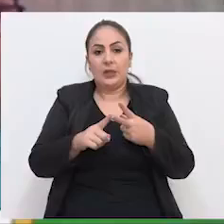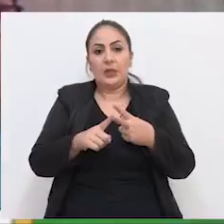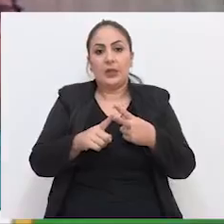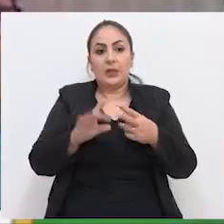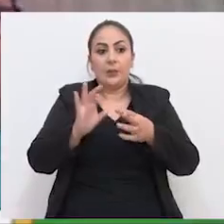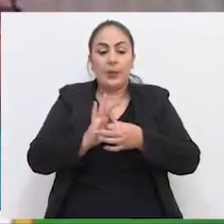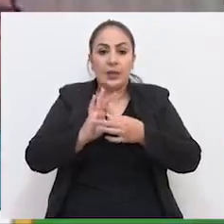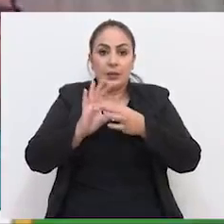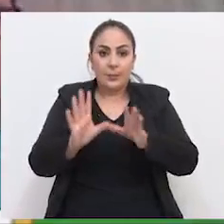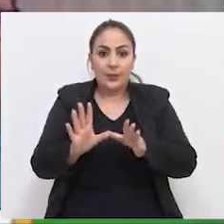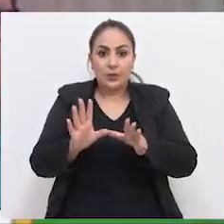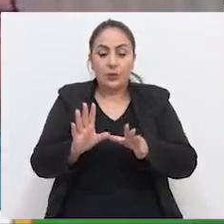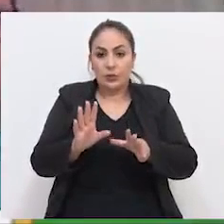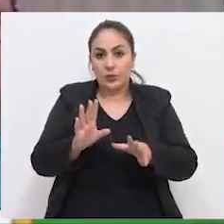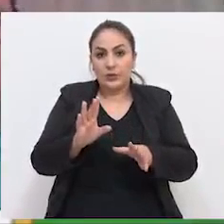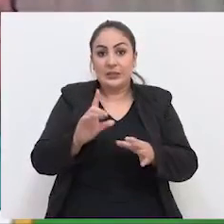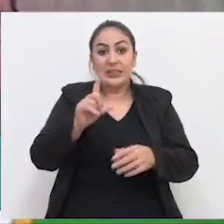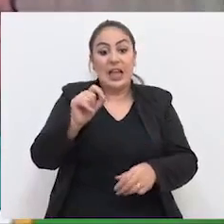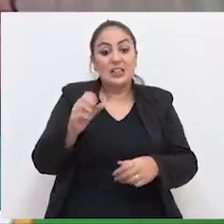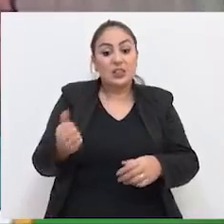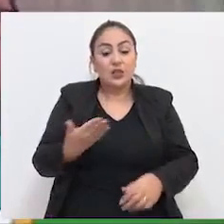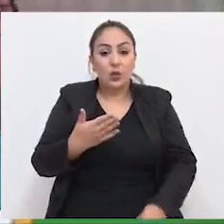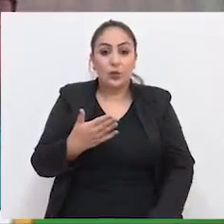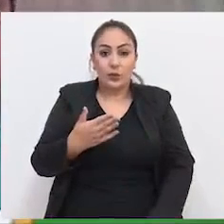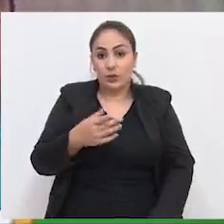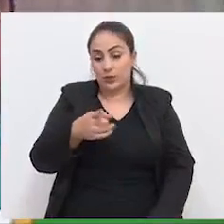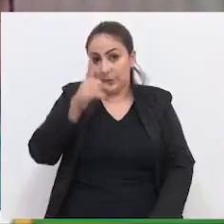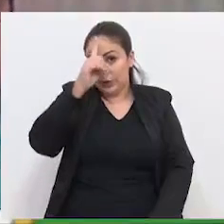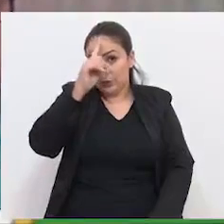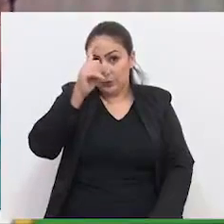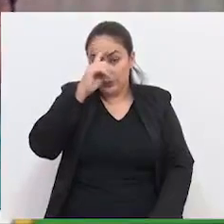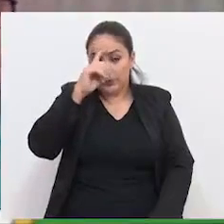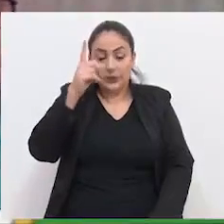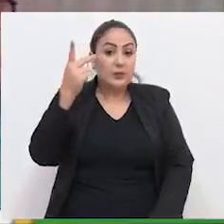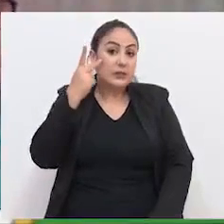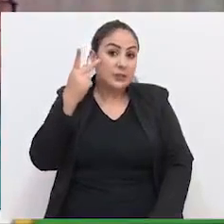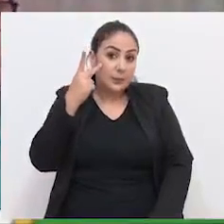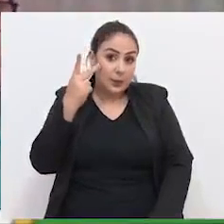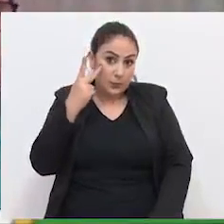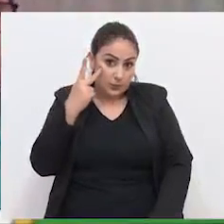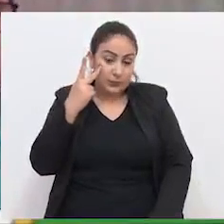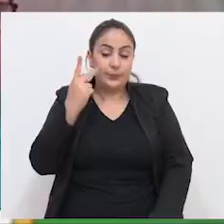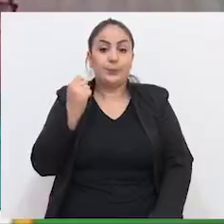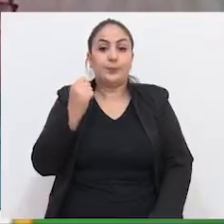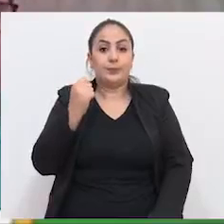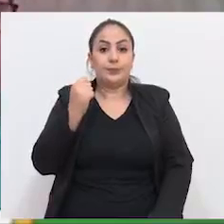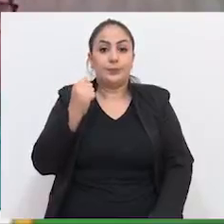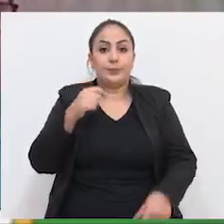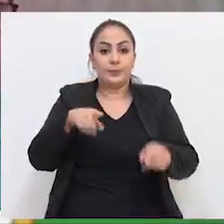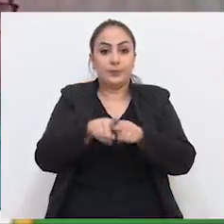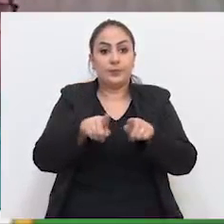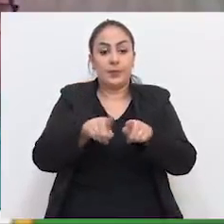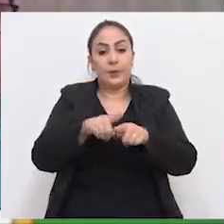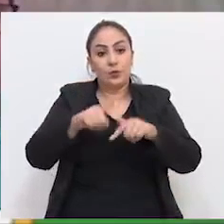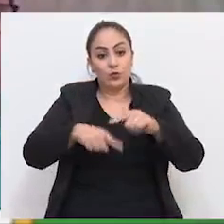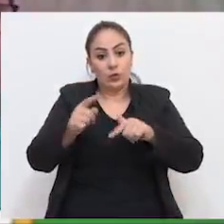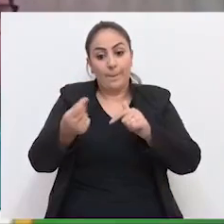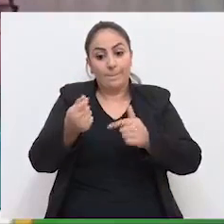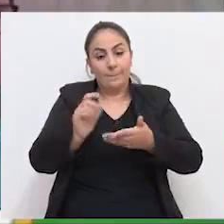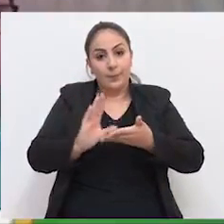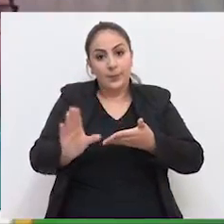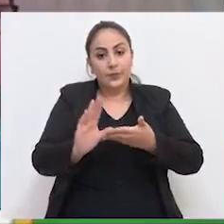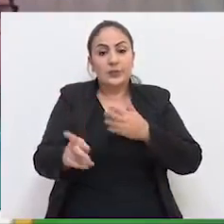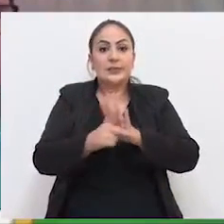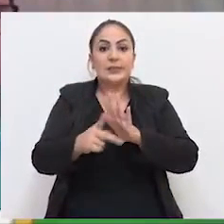também habilitou 10 novos leitos no Hospital São Vicente de Paulo, com recursos do estado,